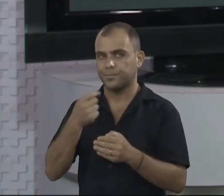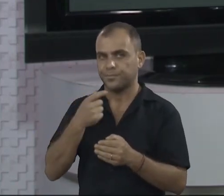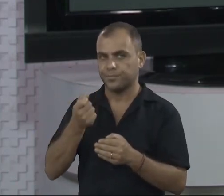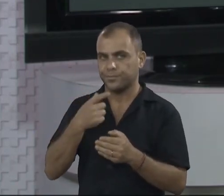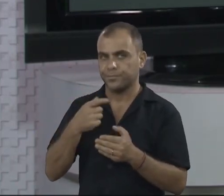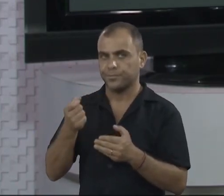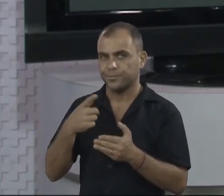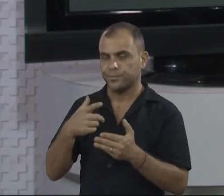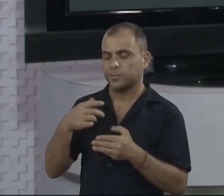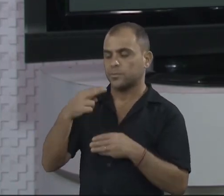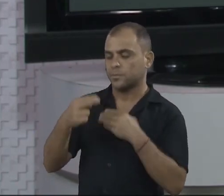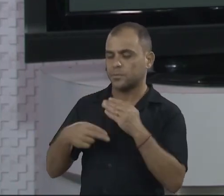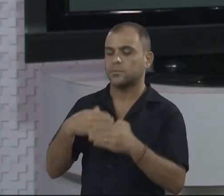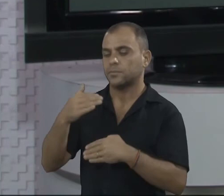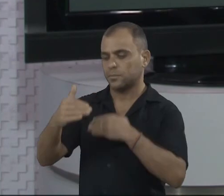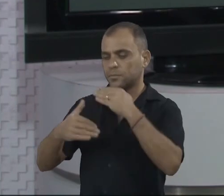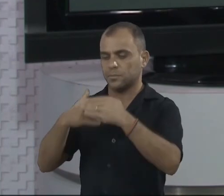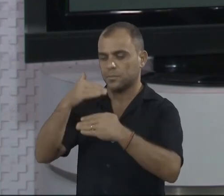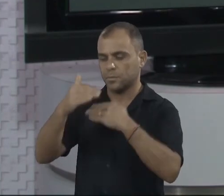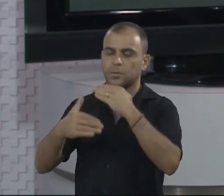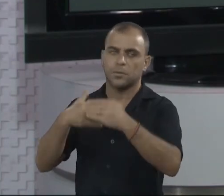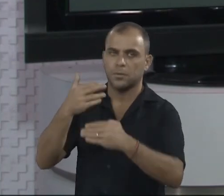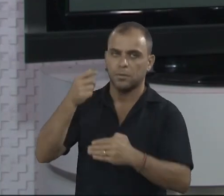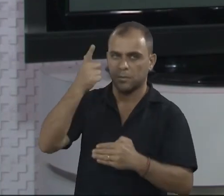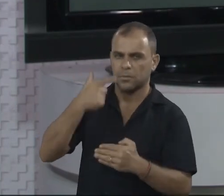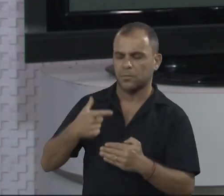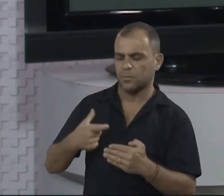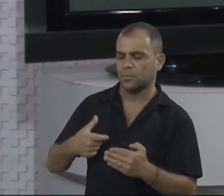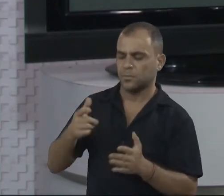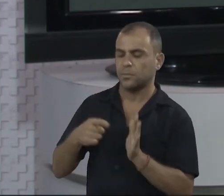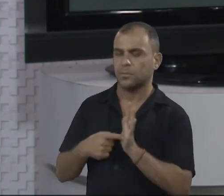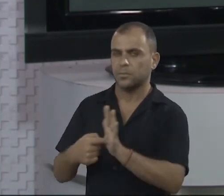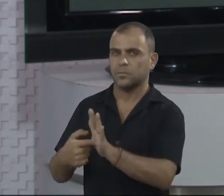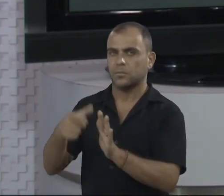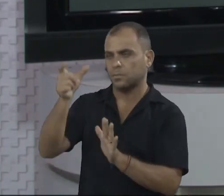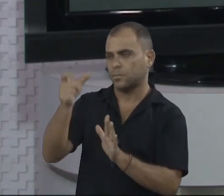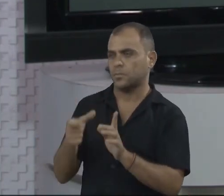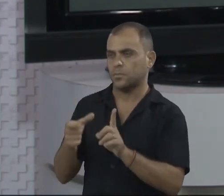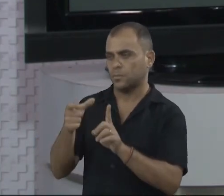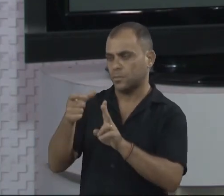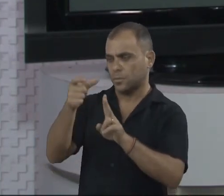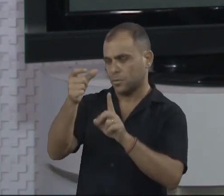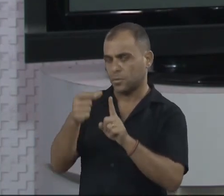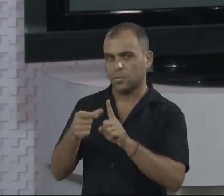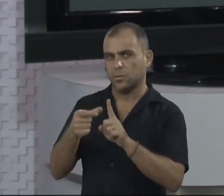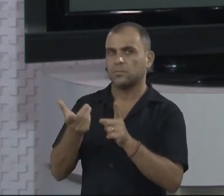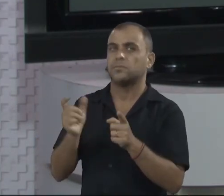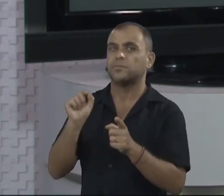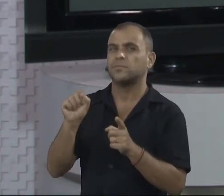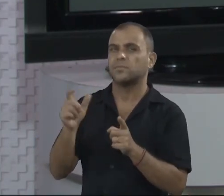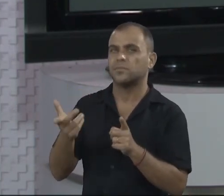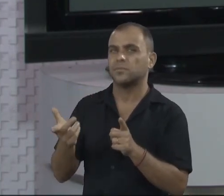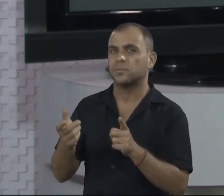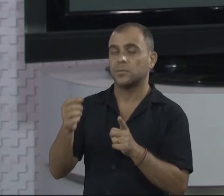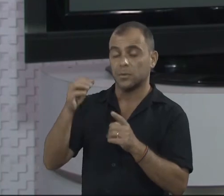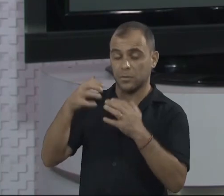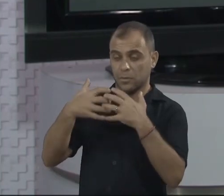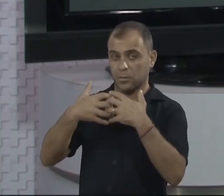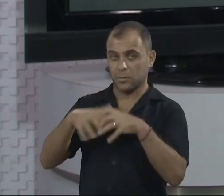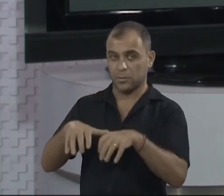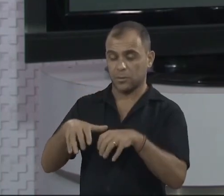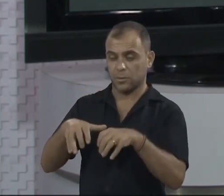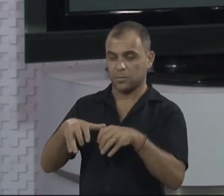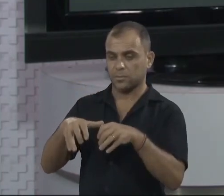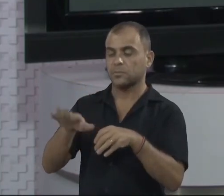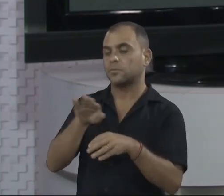você utiliza, mas depois, se você ficar utilizando, isso vai fazer mal para o seu corpo. Em que parte do corpo? No cérebro, vai matar